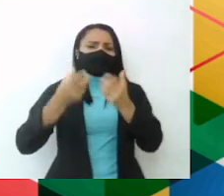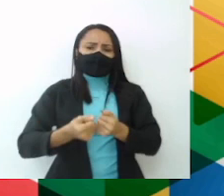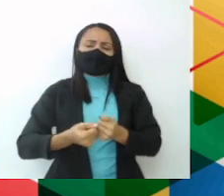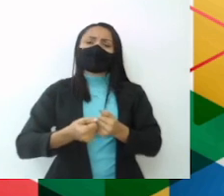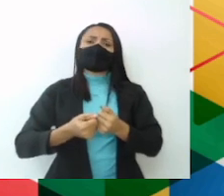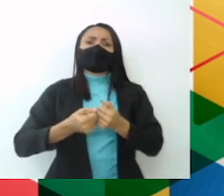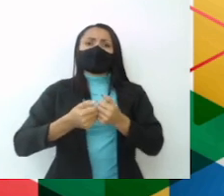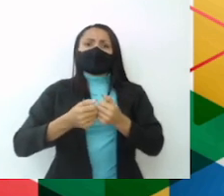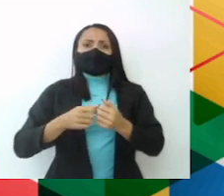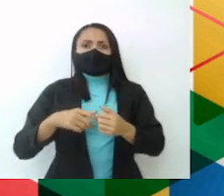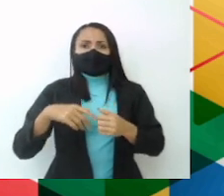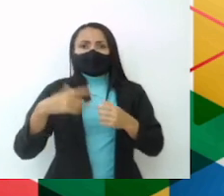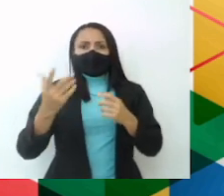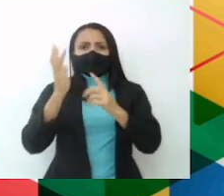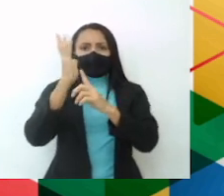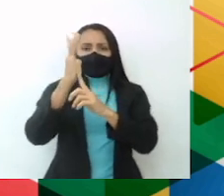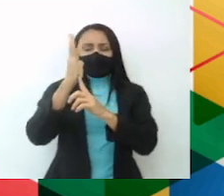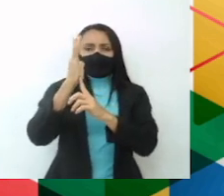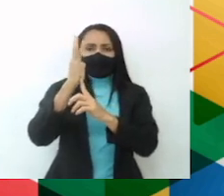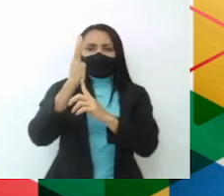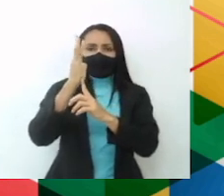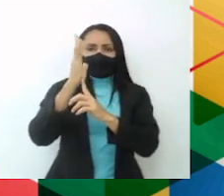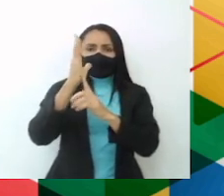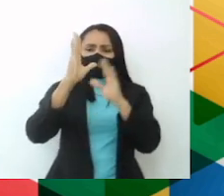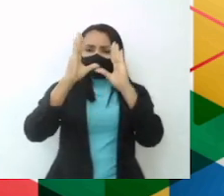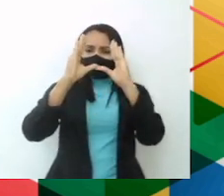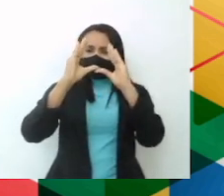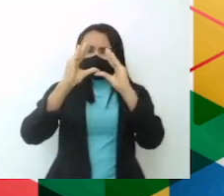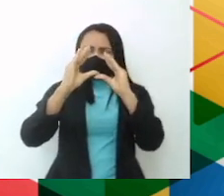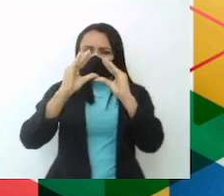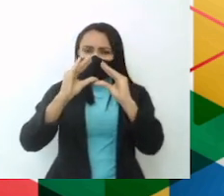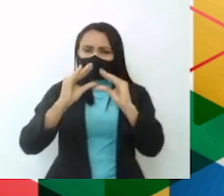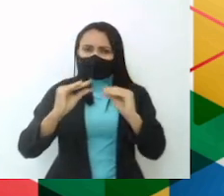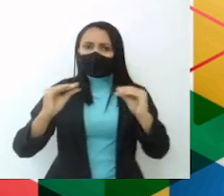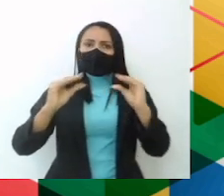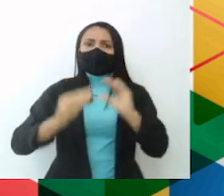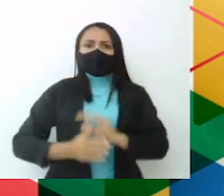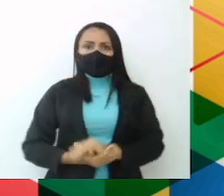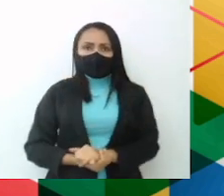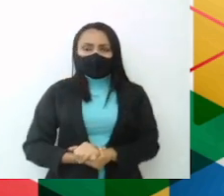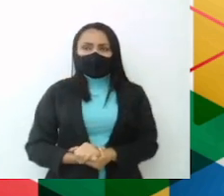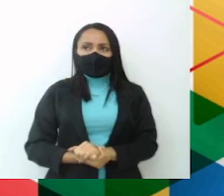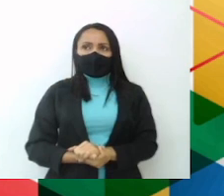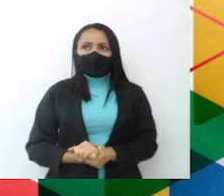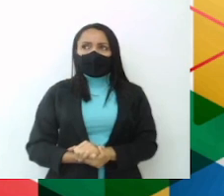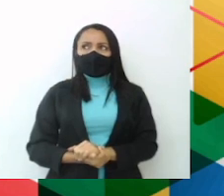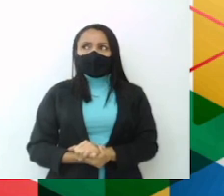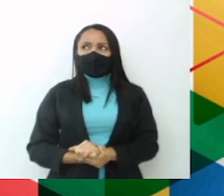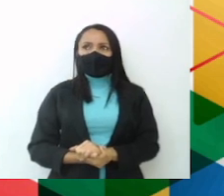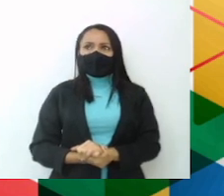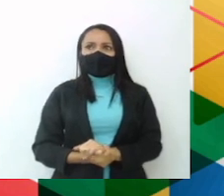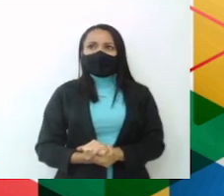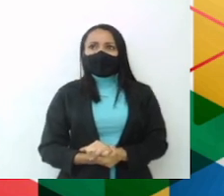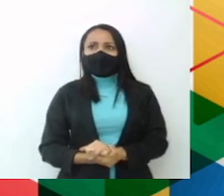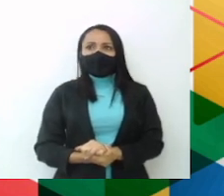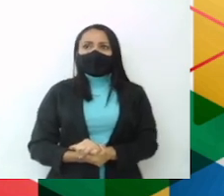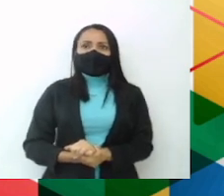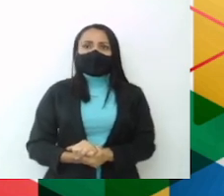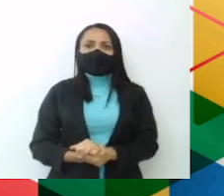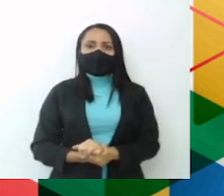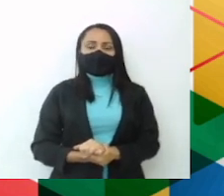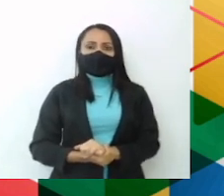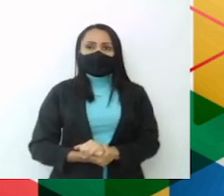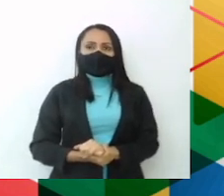ser consumida, para ser gasta por inteiro. É só Ana mesmo para ir no jantar e ficar observando o